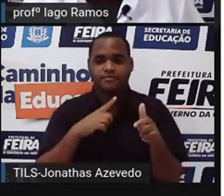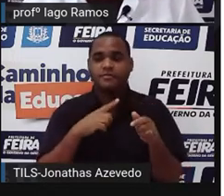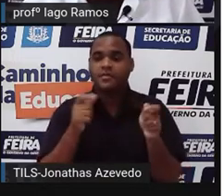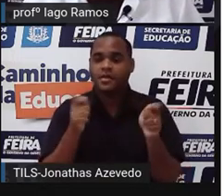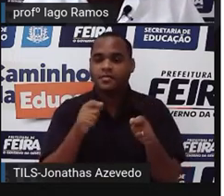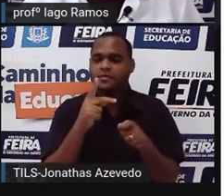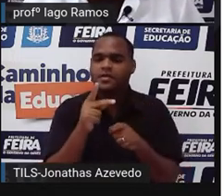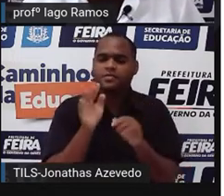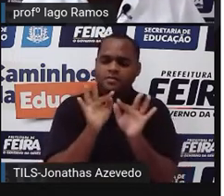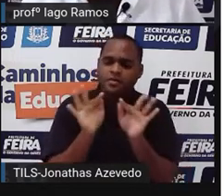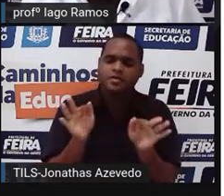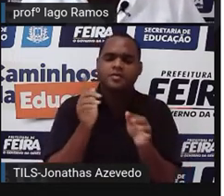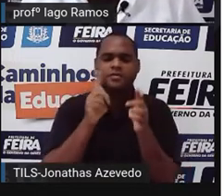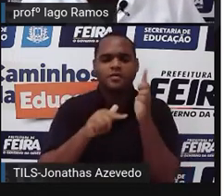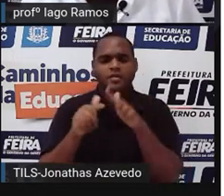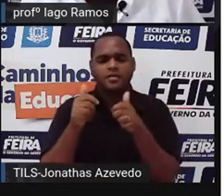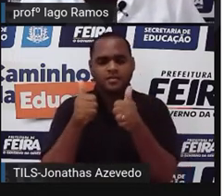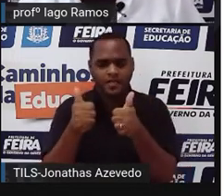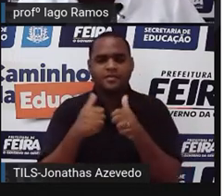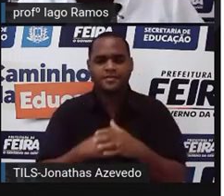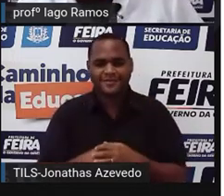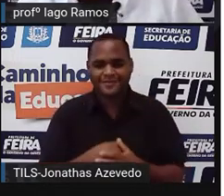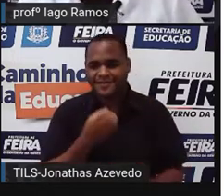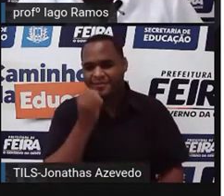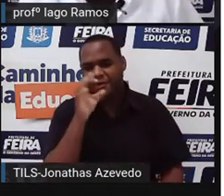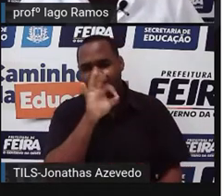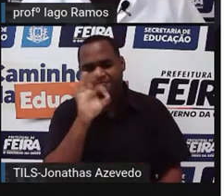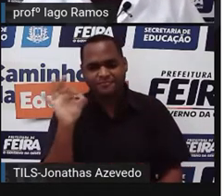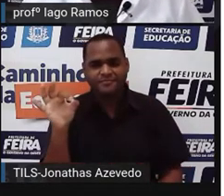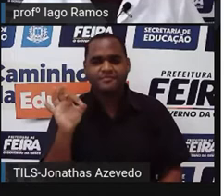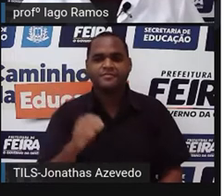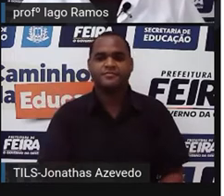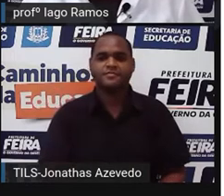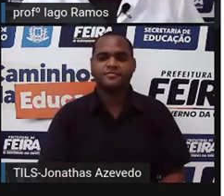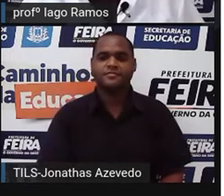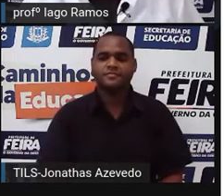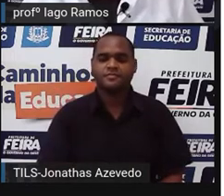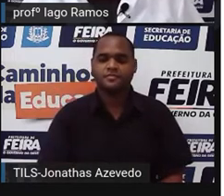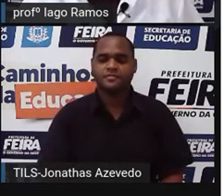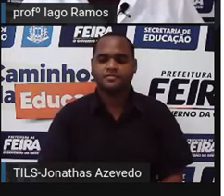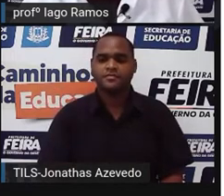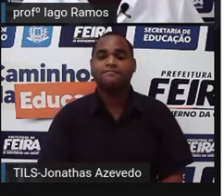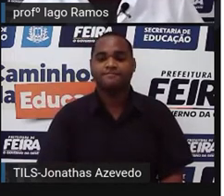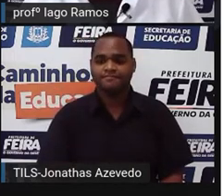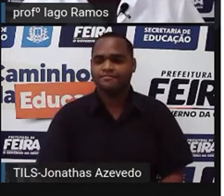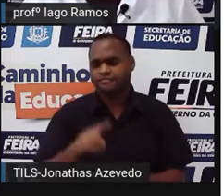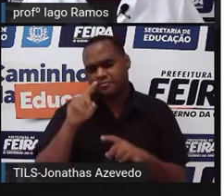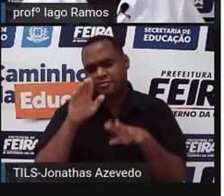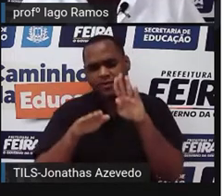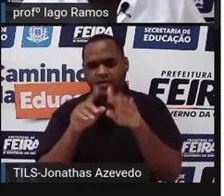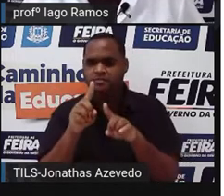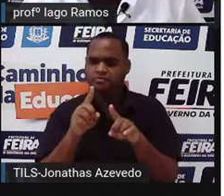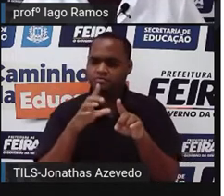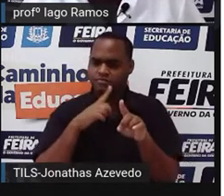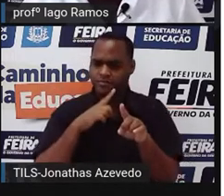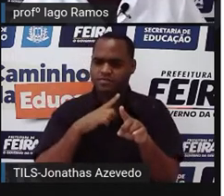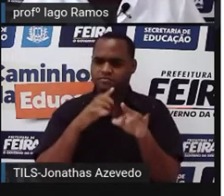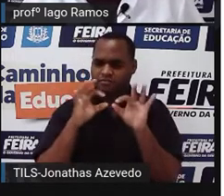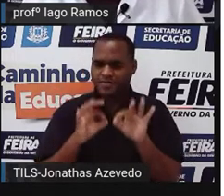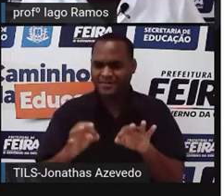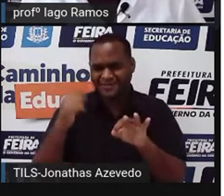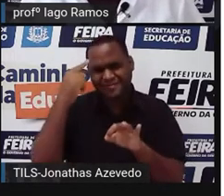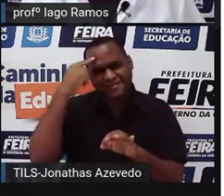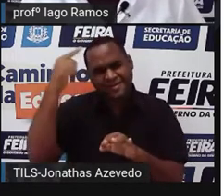fazer por aqui, tá bom? Beleza, você talvez. Mas talvez não, tenho certeza que você já deve